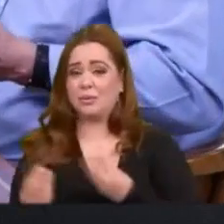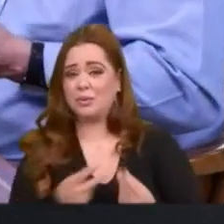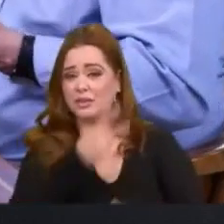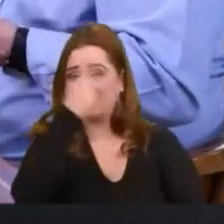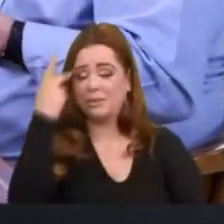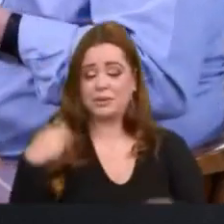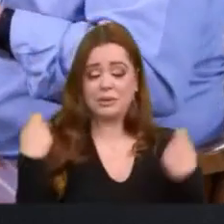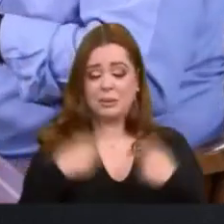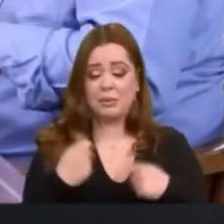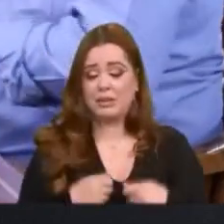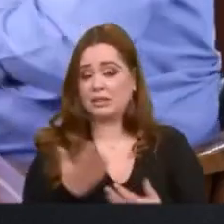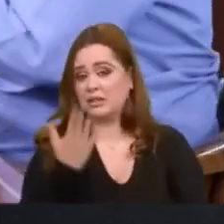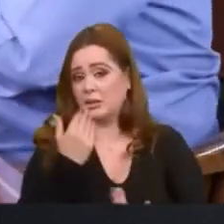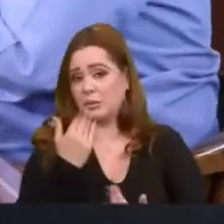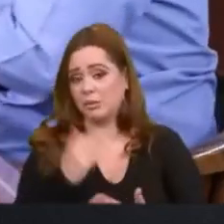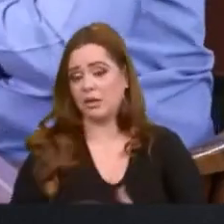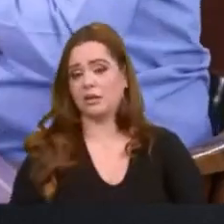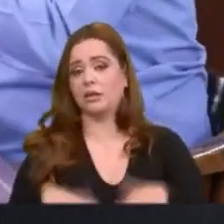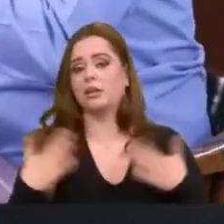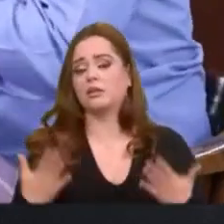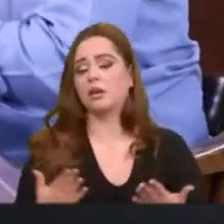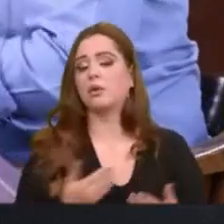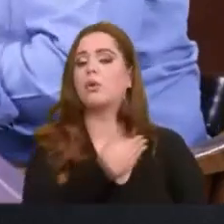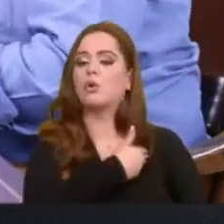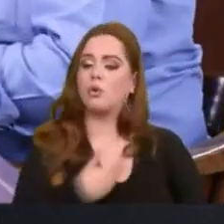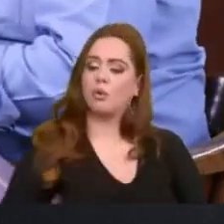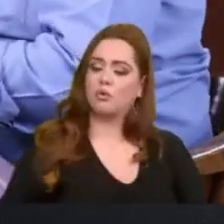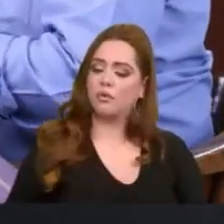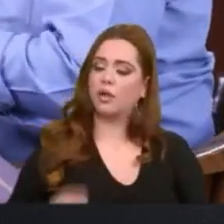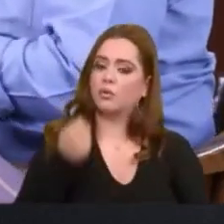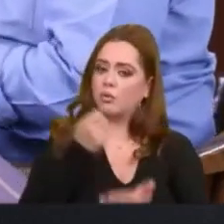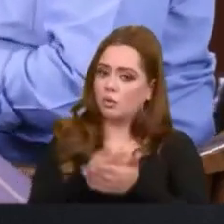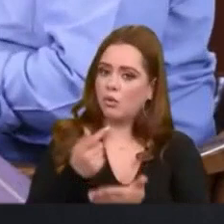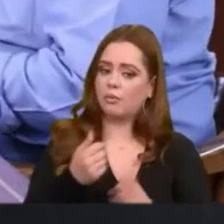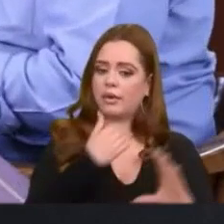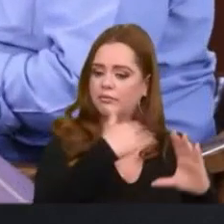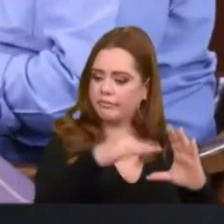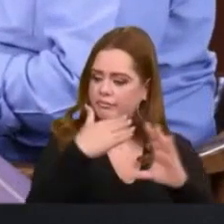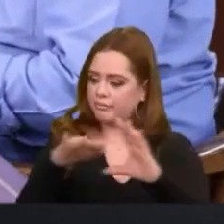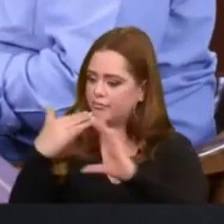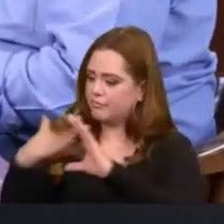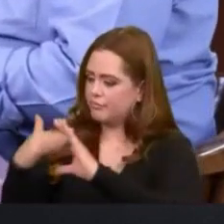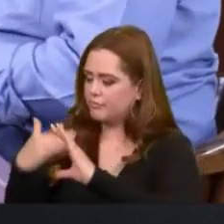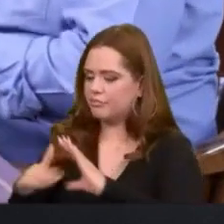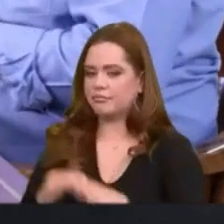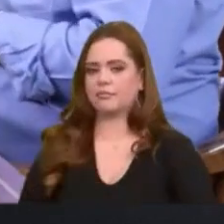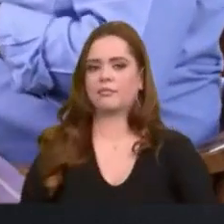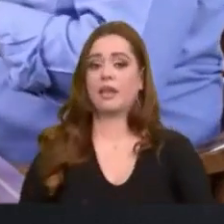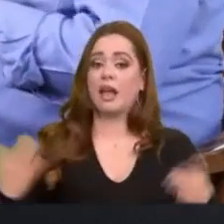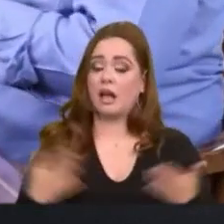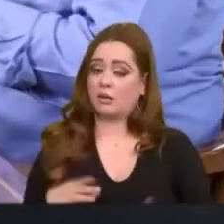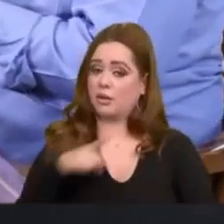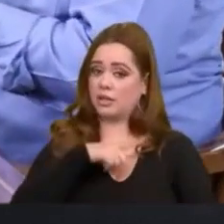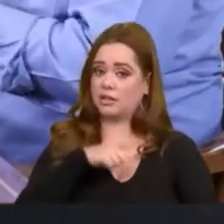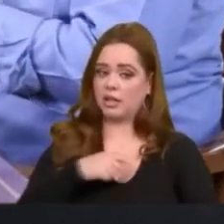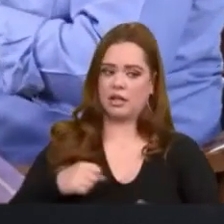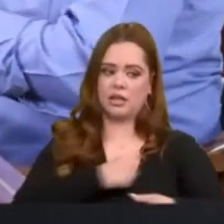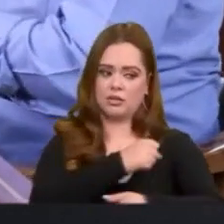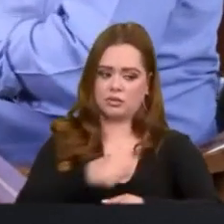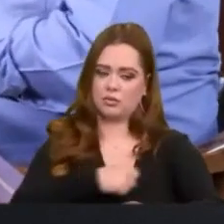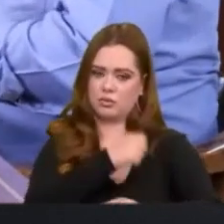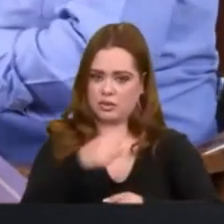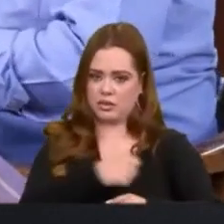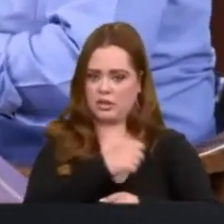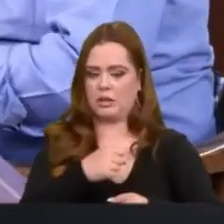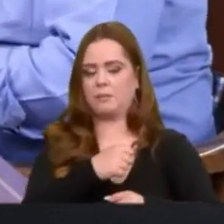alimenta compra e distribui mais ainda agora entrou as cozinha solidária que essa correria